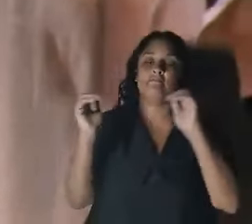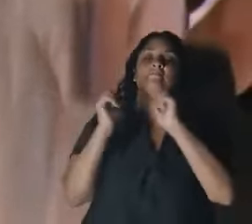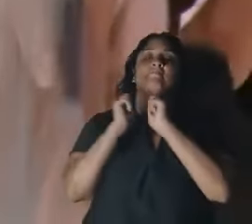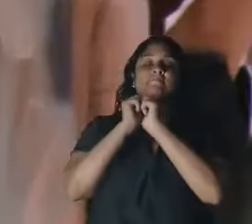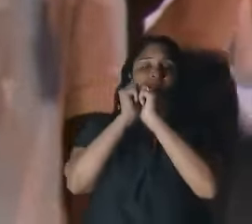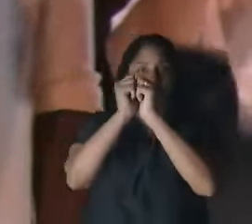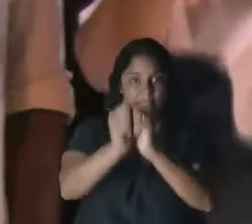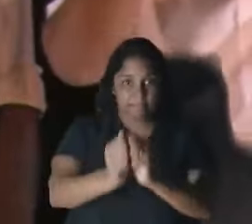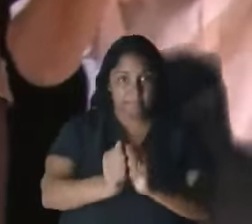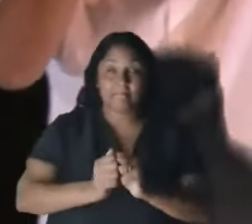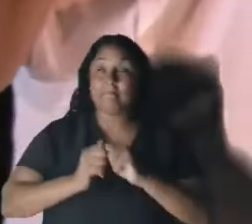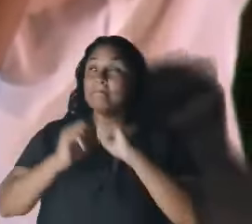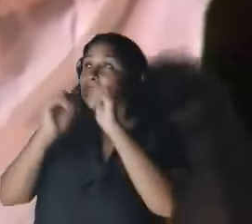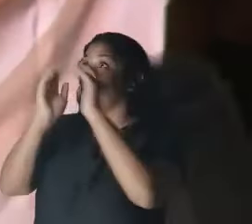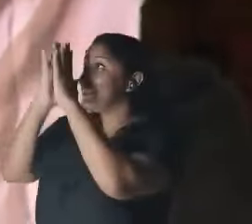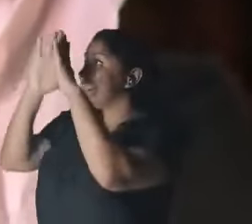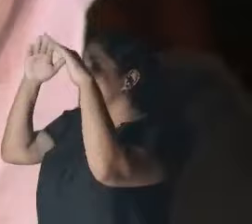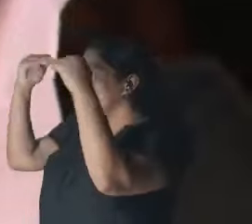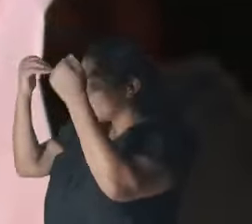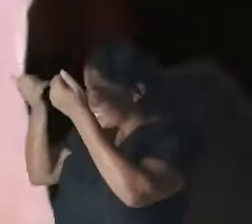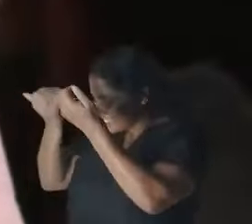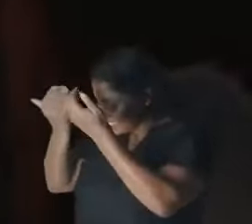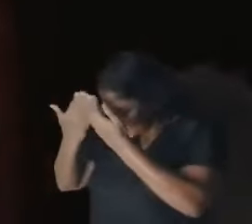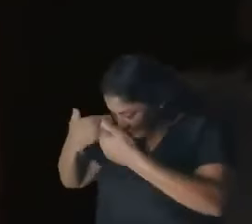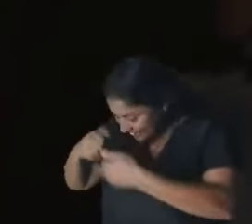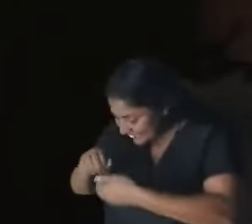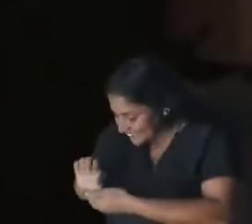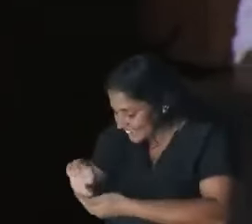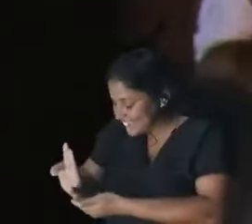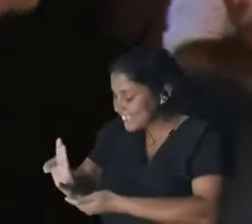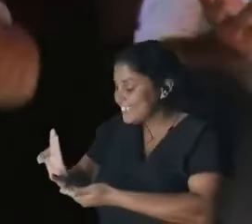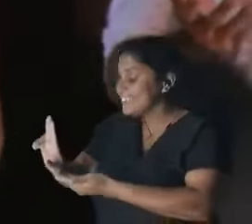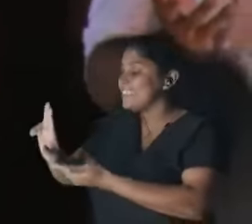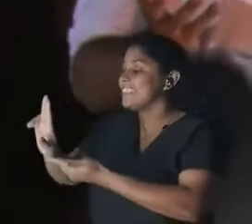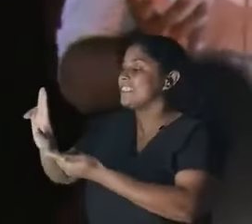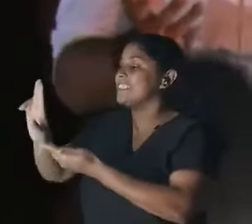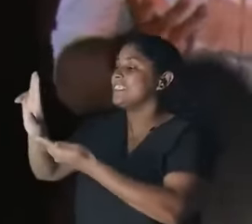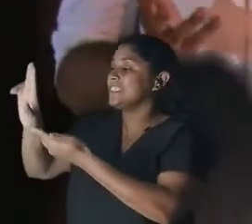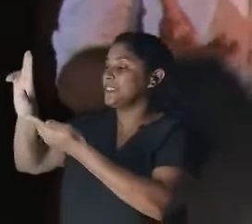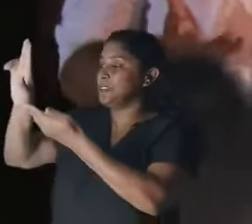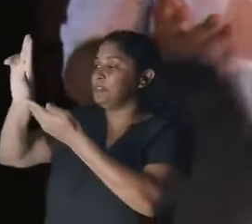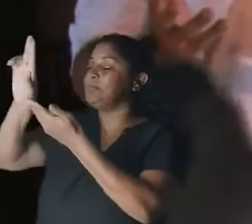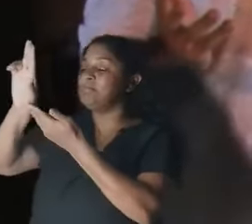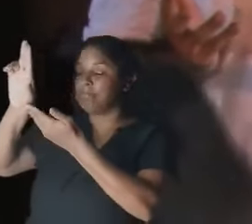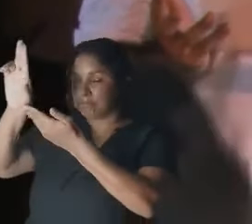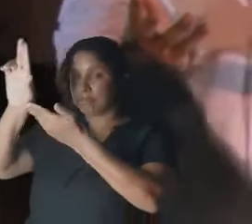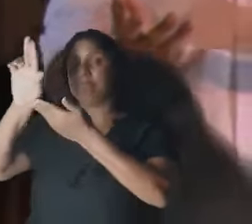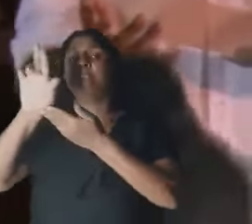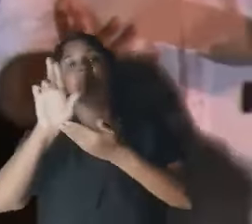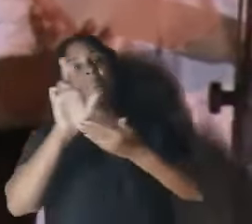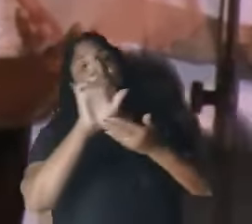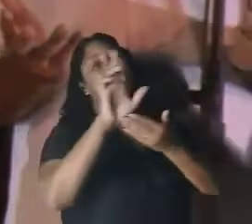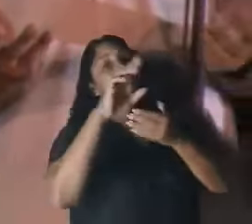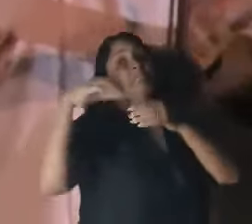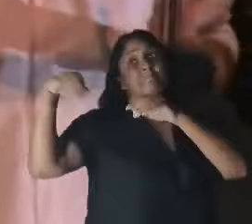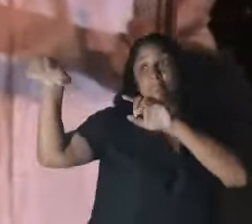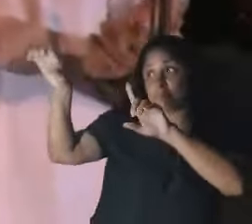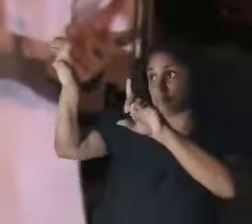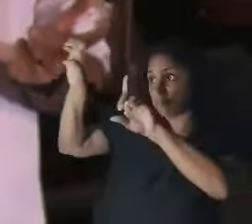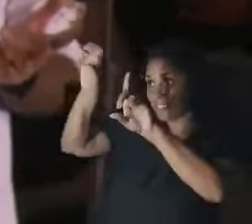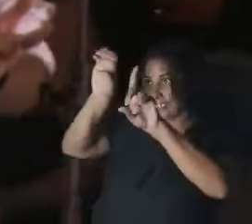reunidos, adorando o seu nome.